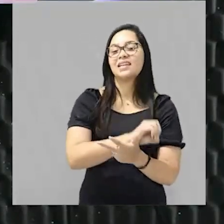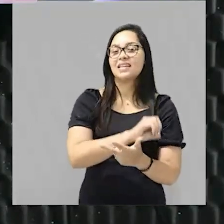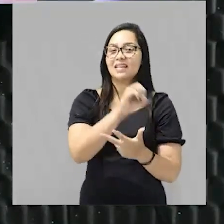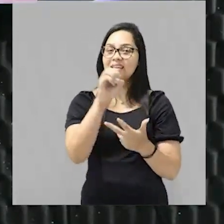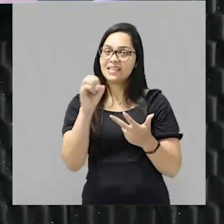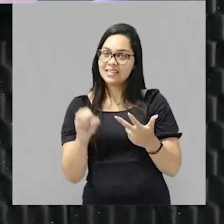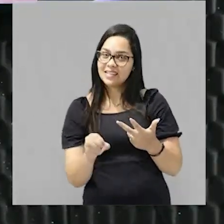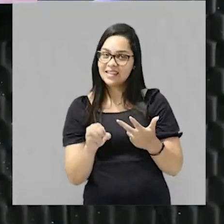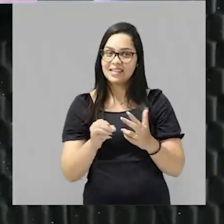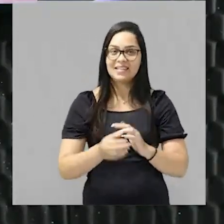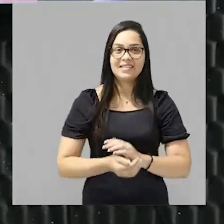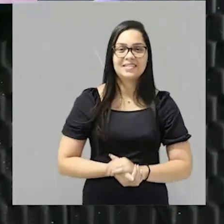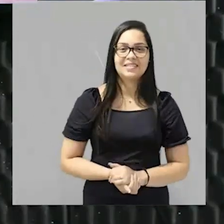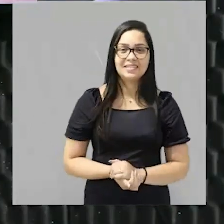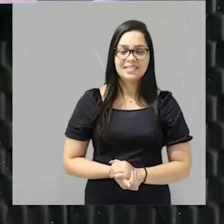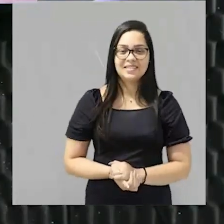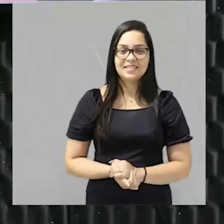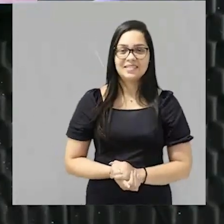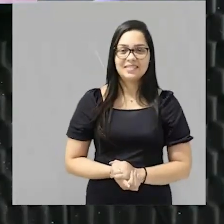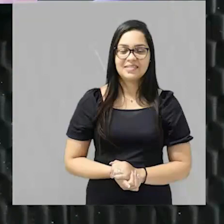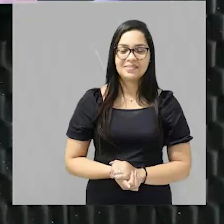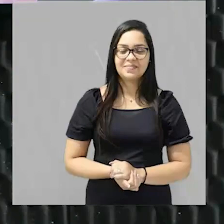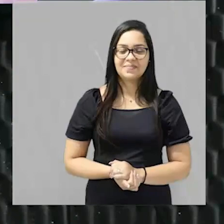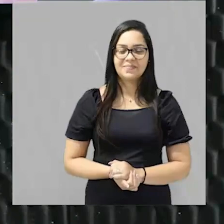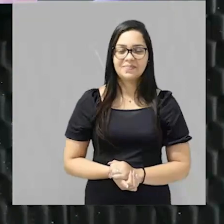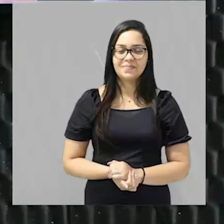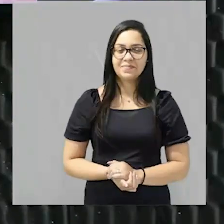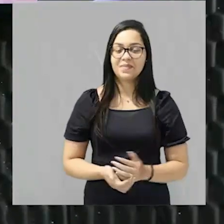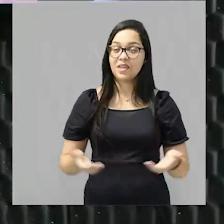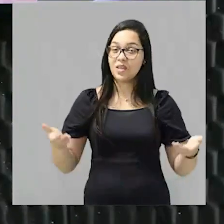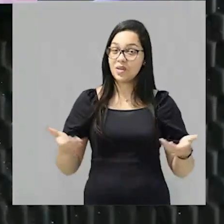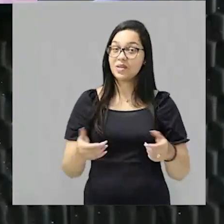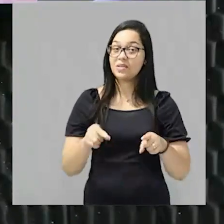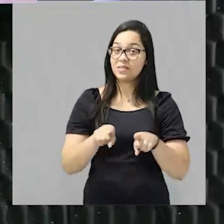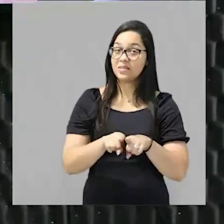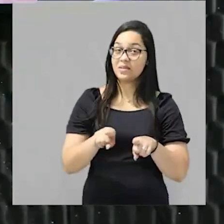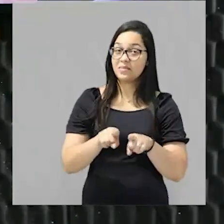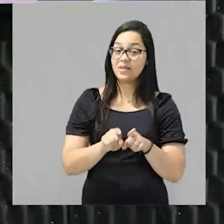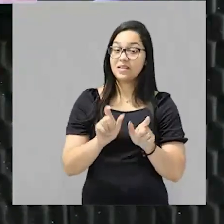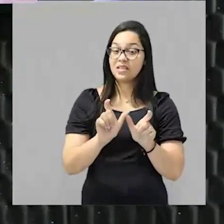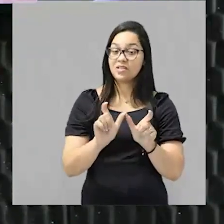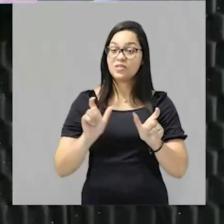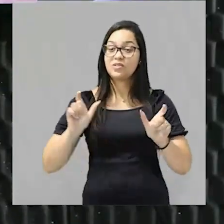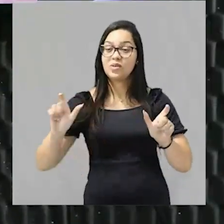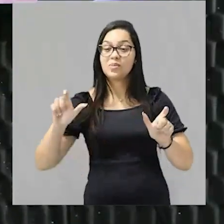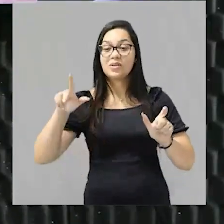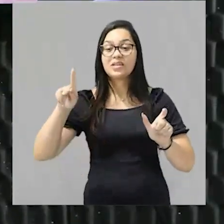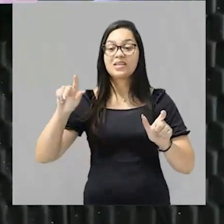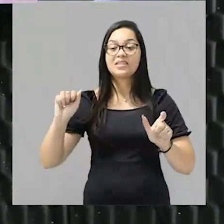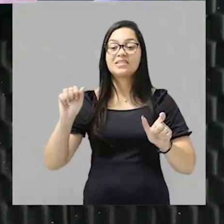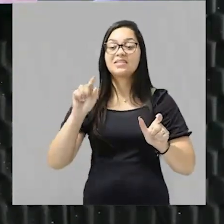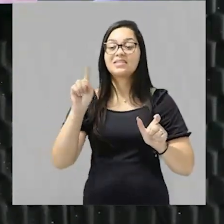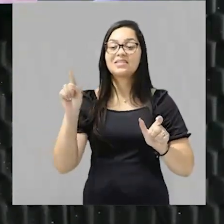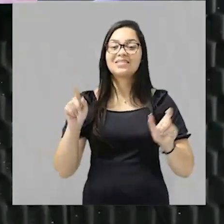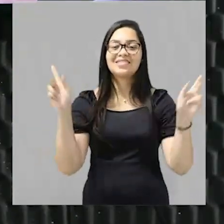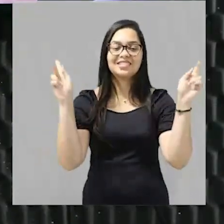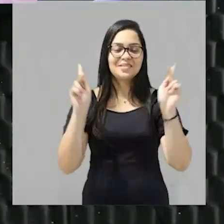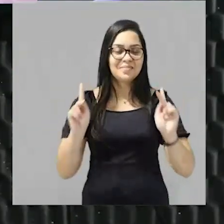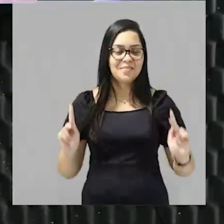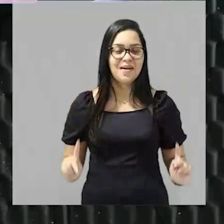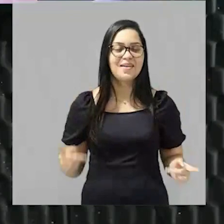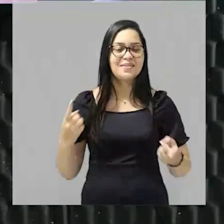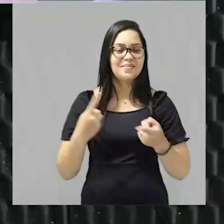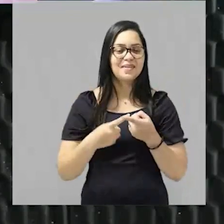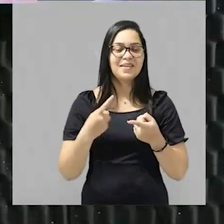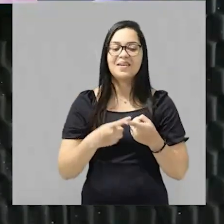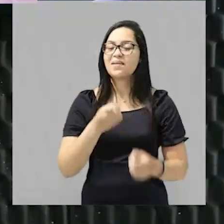EMA, fica parecendo paz, mas é paz. E é também sinônimo de paz, porque quem vai passar vai ficar, ó,